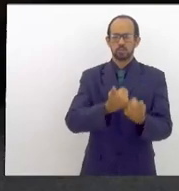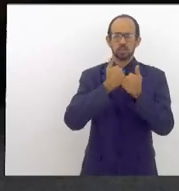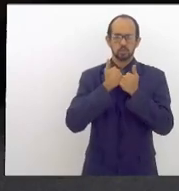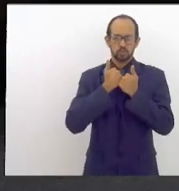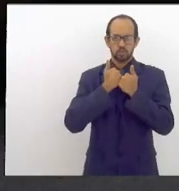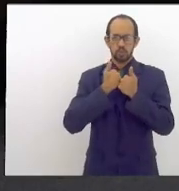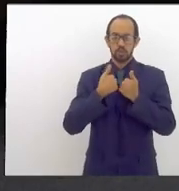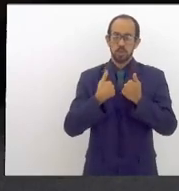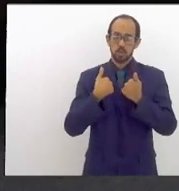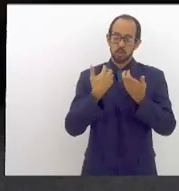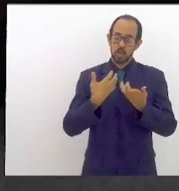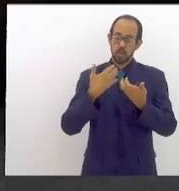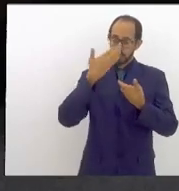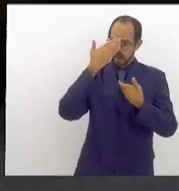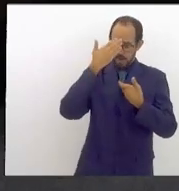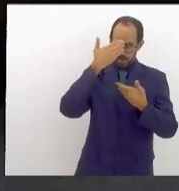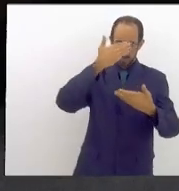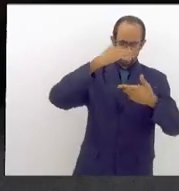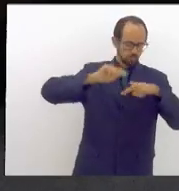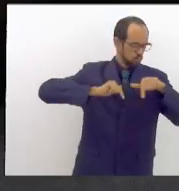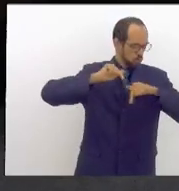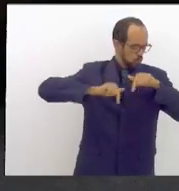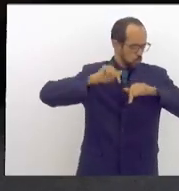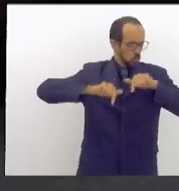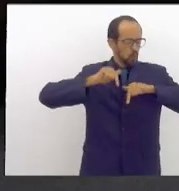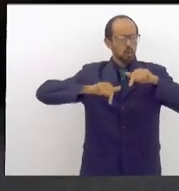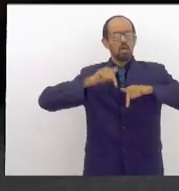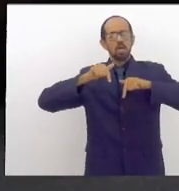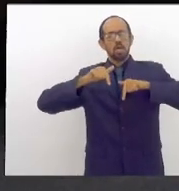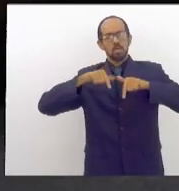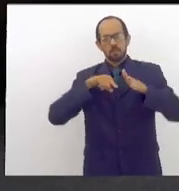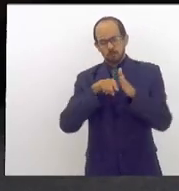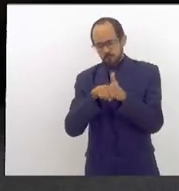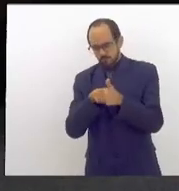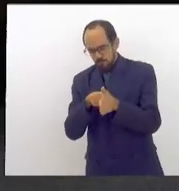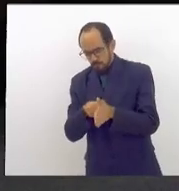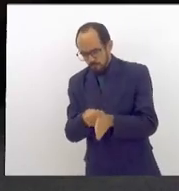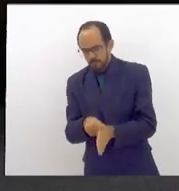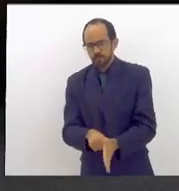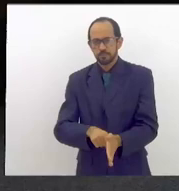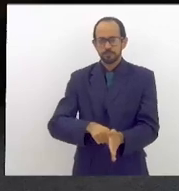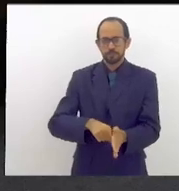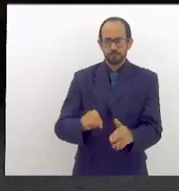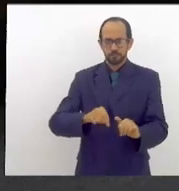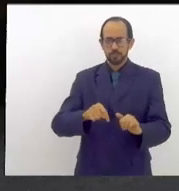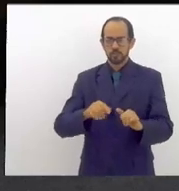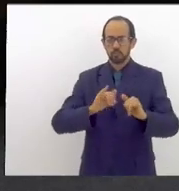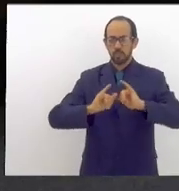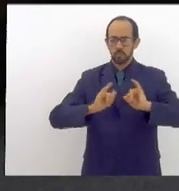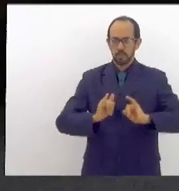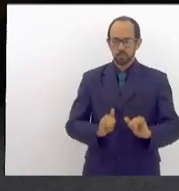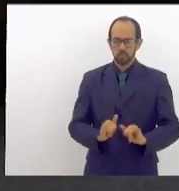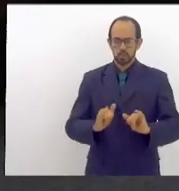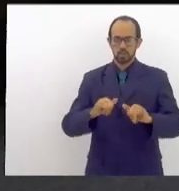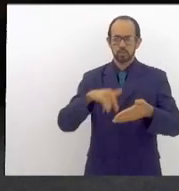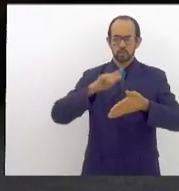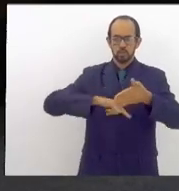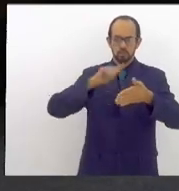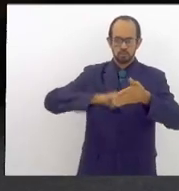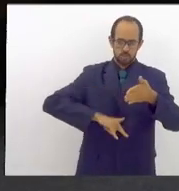pelo trabalho Mercúrio de investigação de compilação de dados de levantamento de documentos